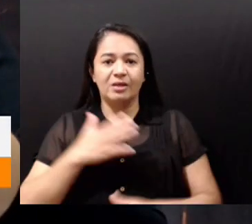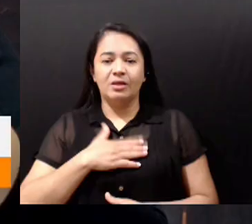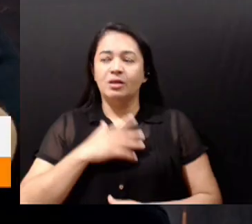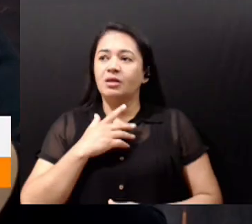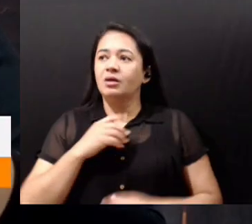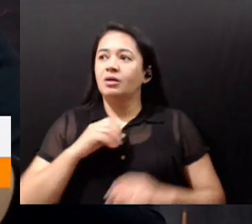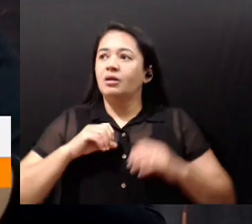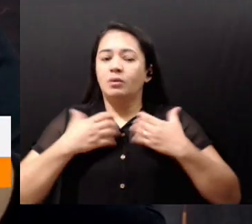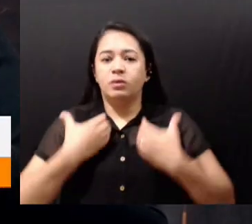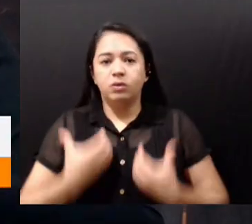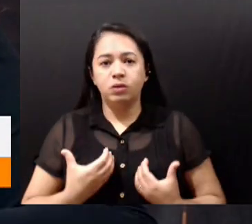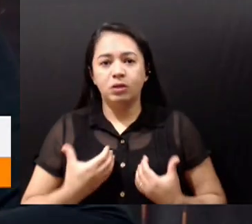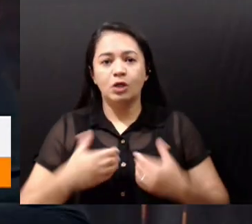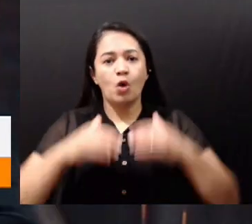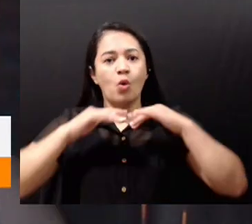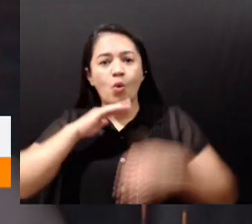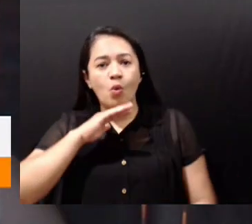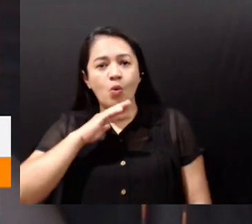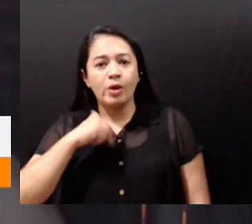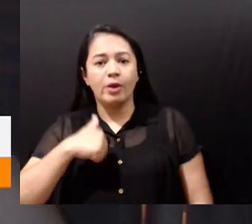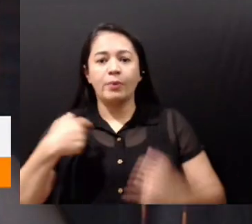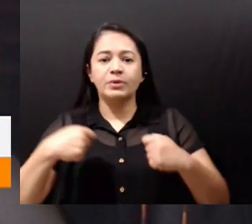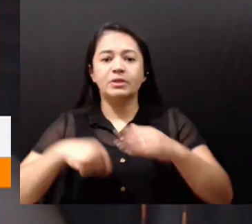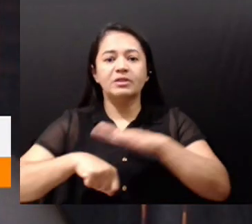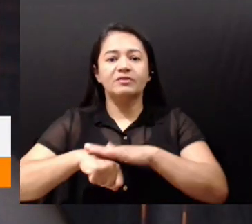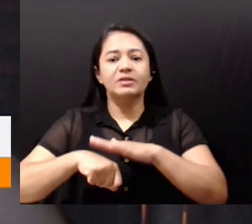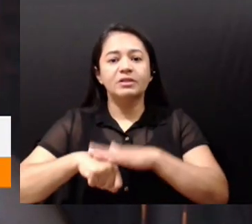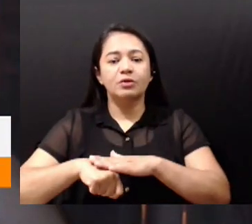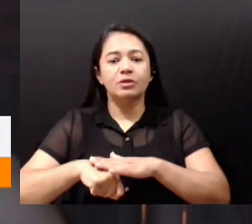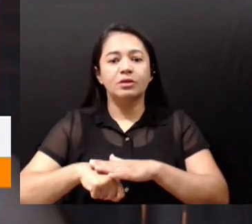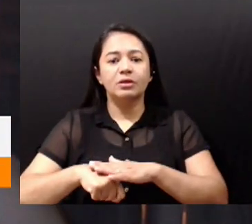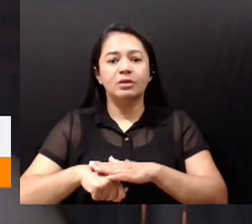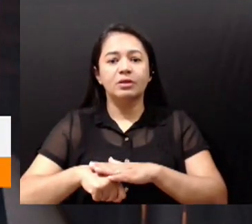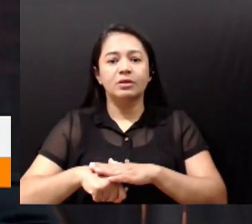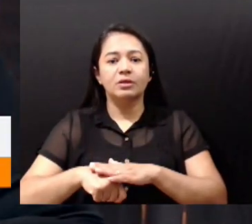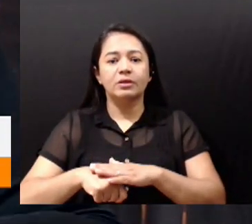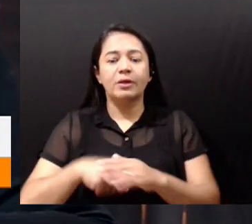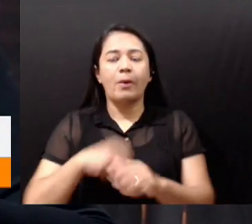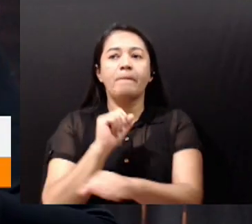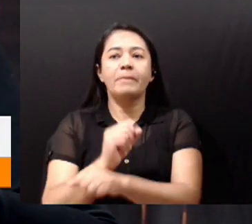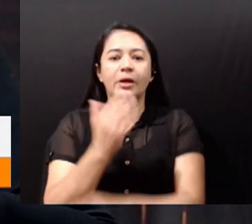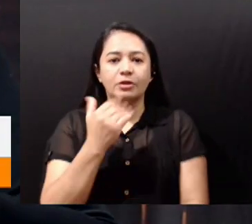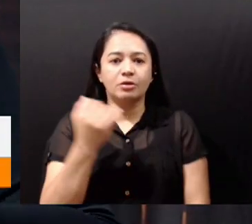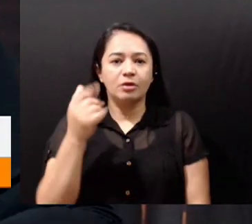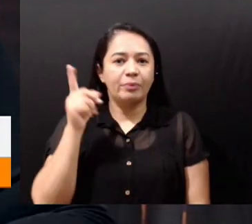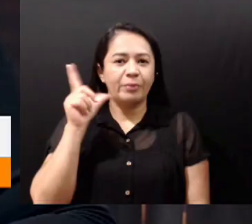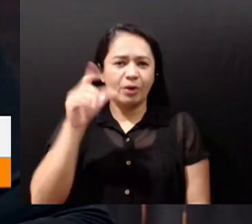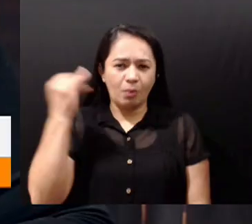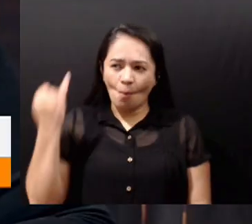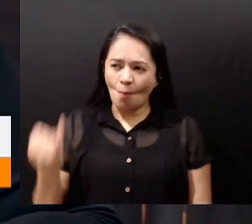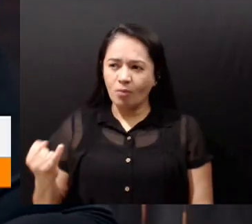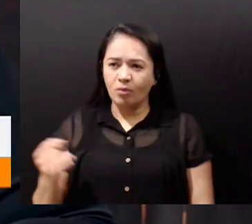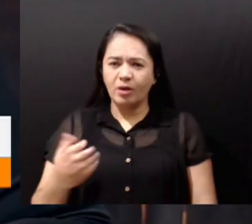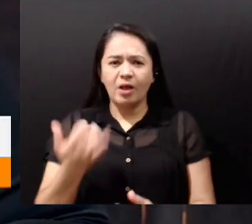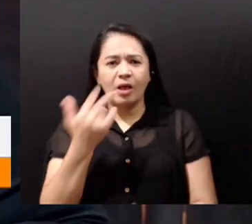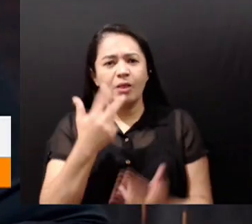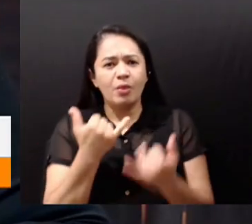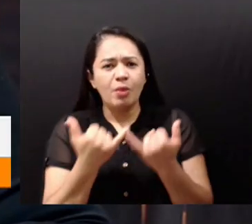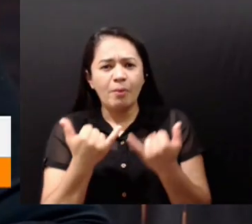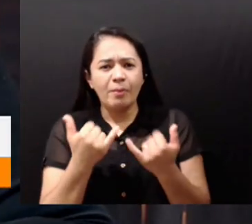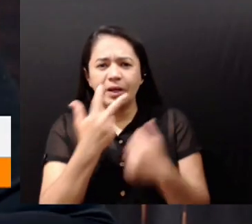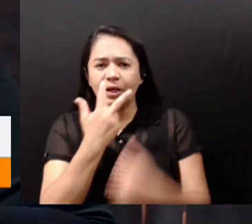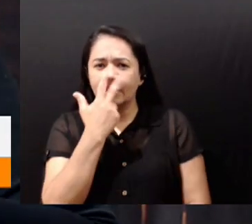ruim. Eu preciso fazer o quê? Parar de comer para emagrecer. Não é óbvio? Não parece óbvio? É só parar. Então, quando